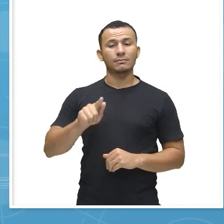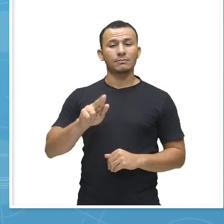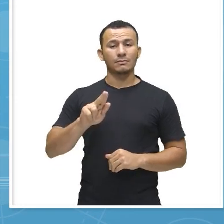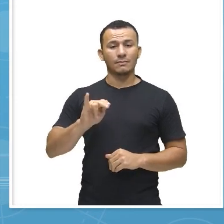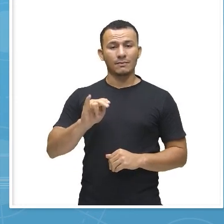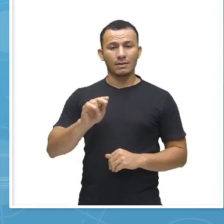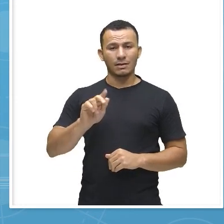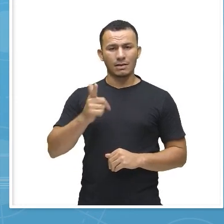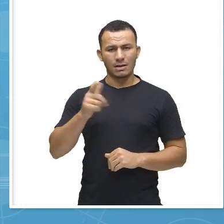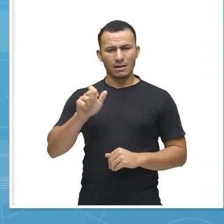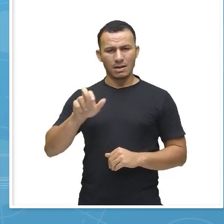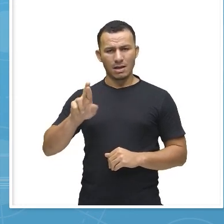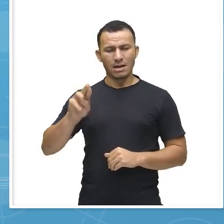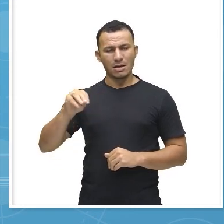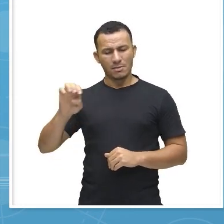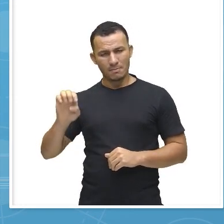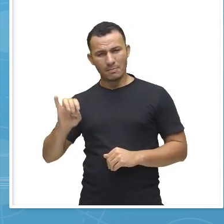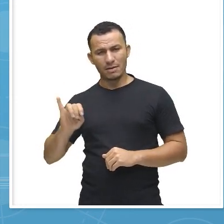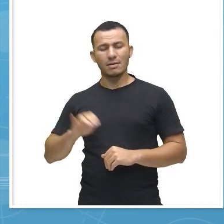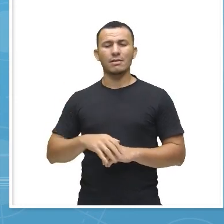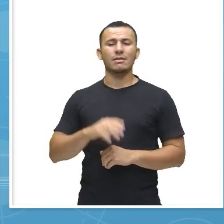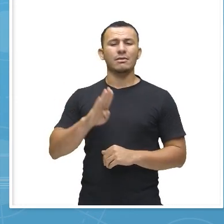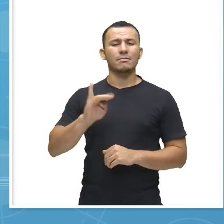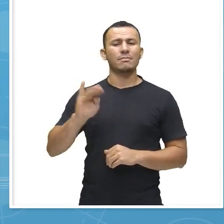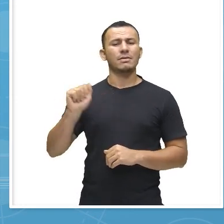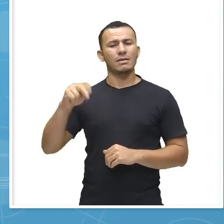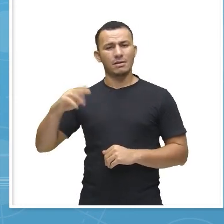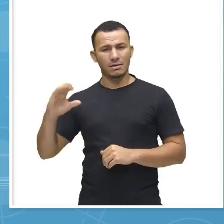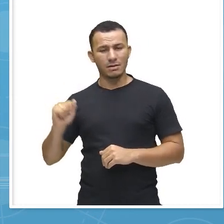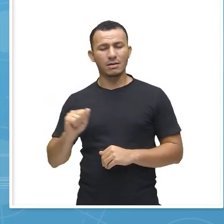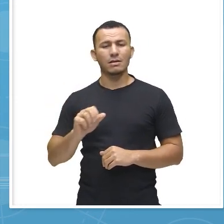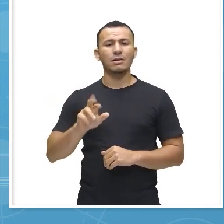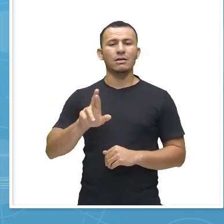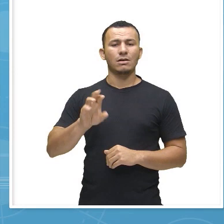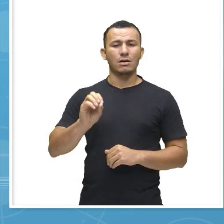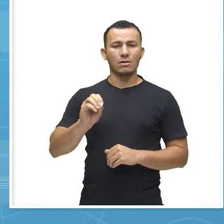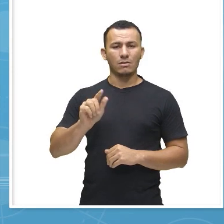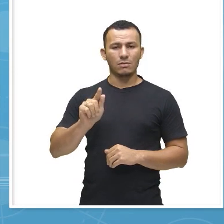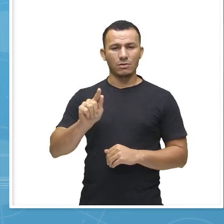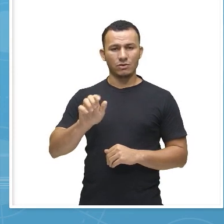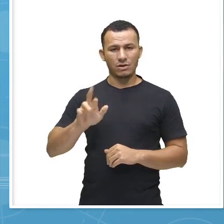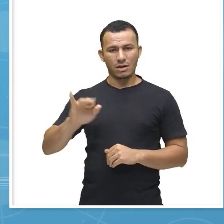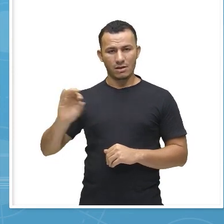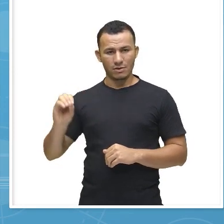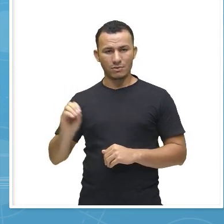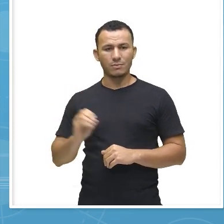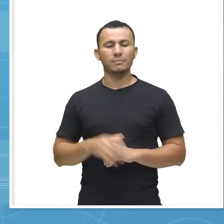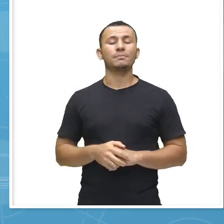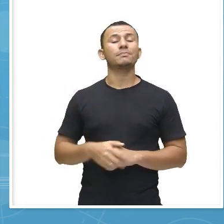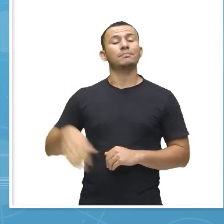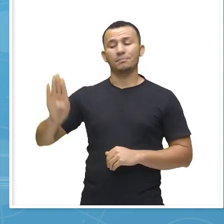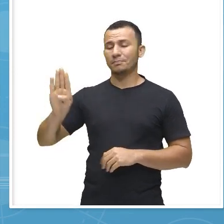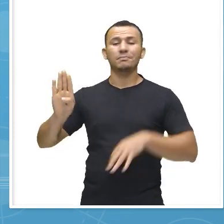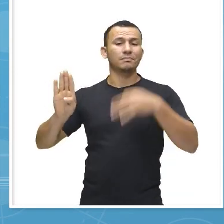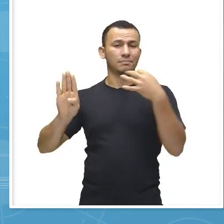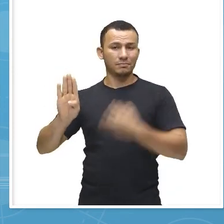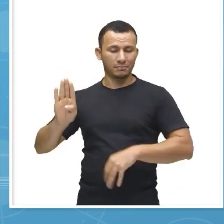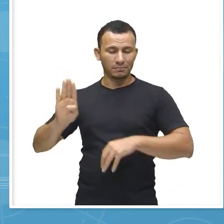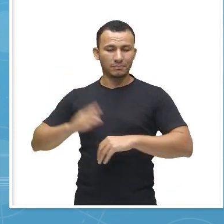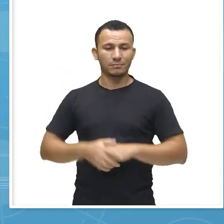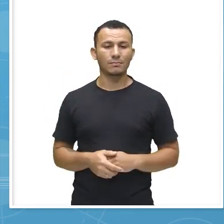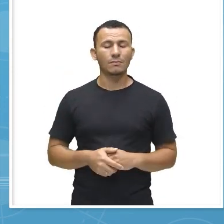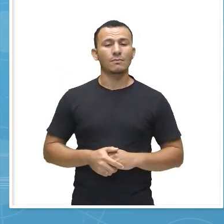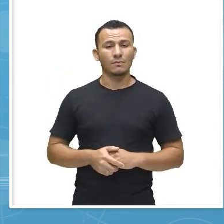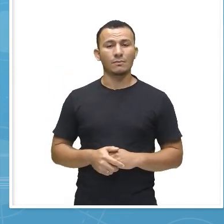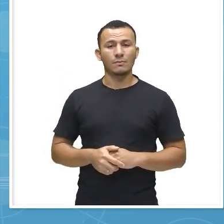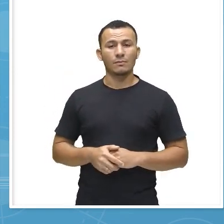Guilherme, quem mais? A Bianca, Rogério, alternativa B. Gente, olha aí. Ao contrário do modo de